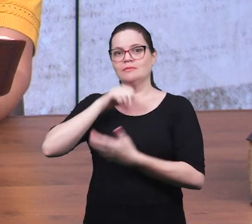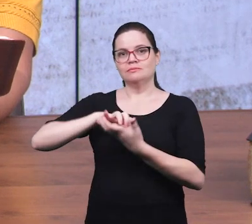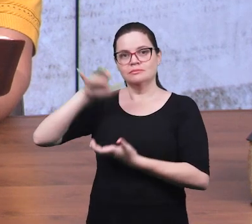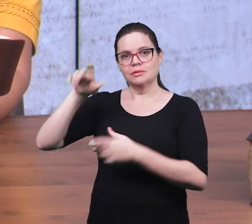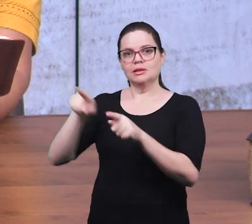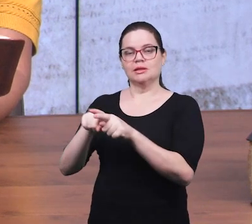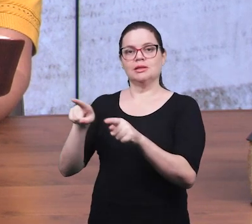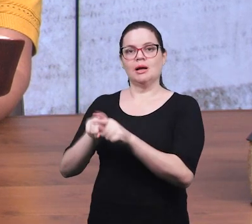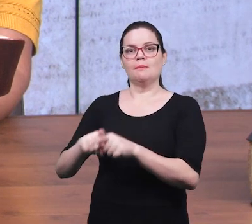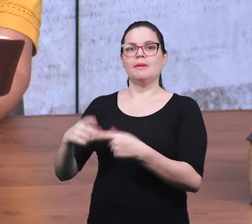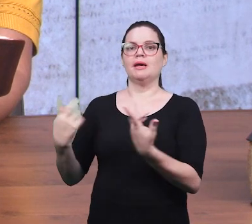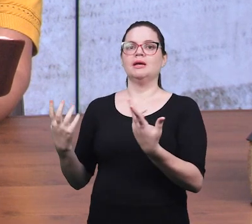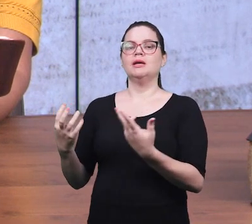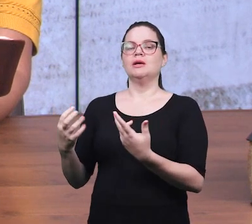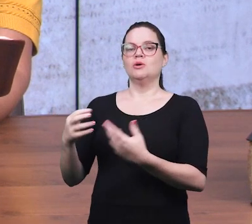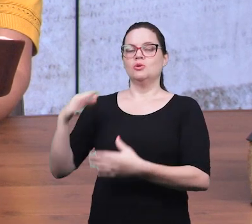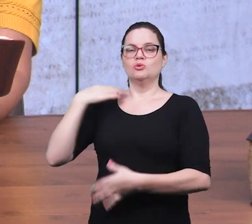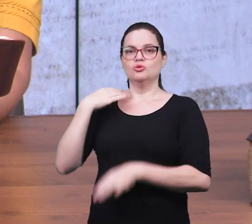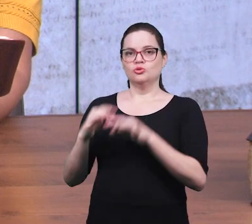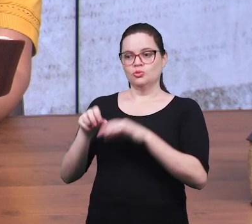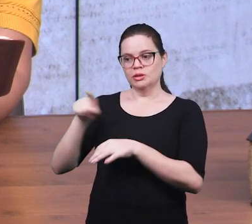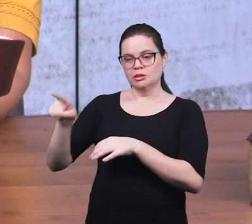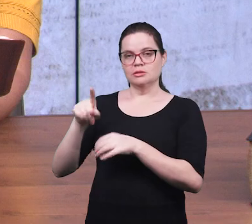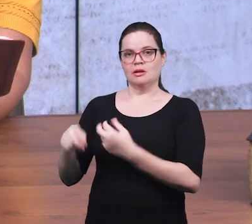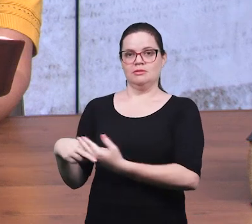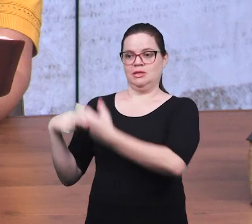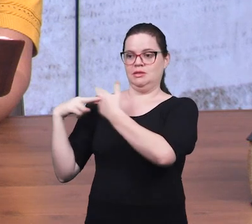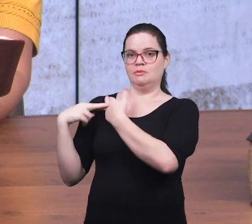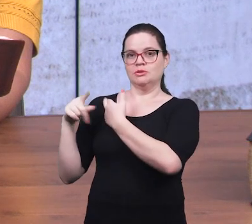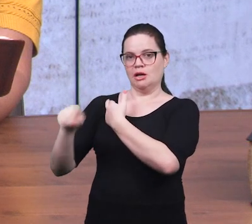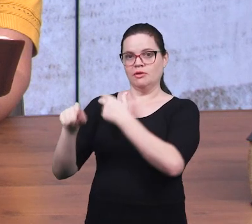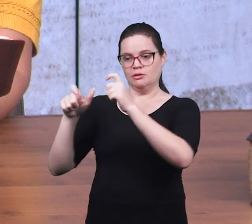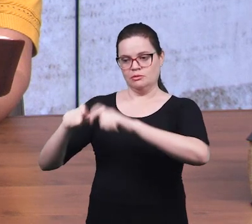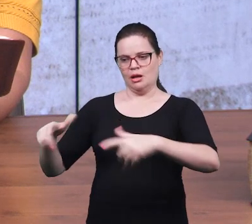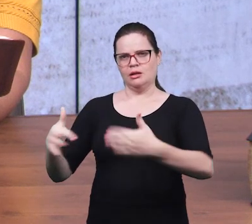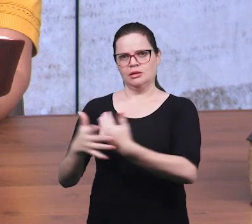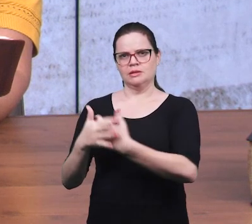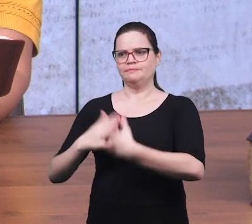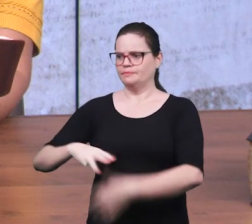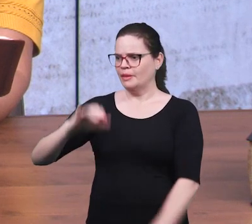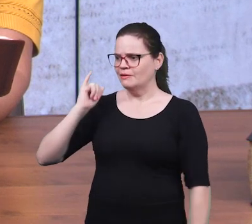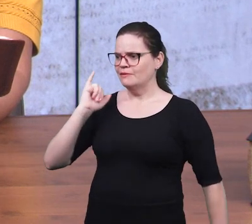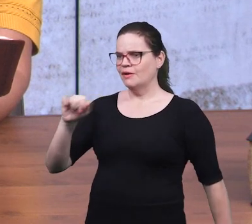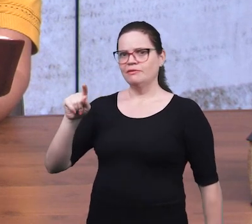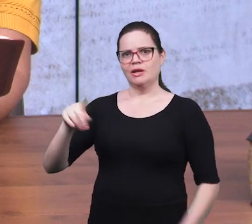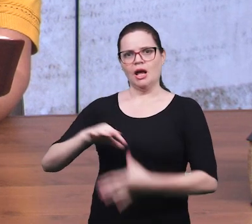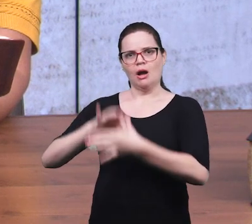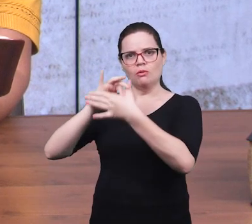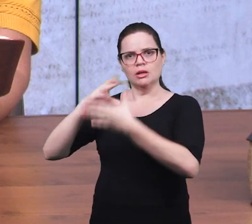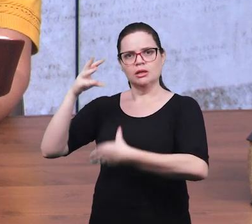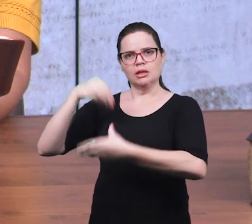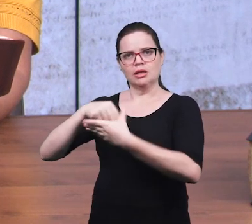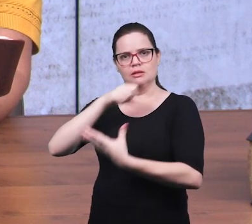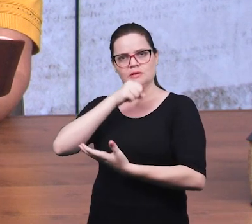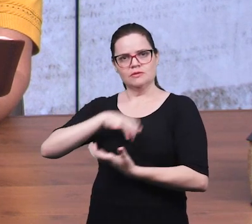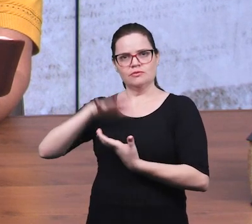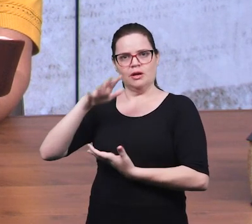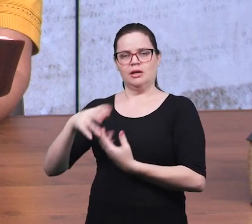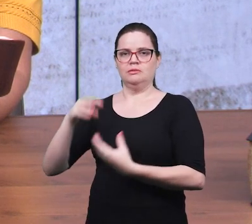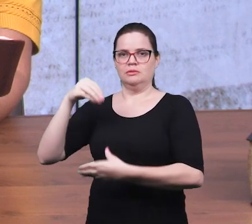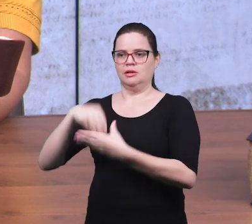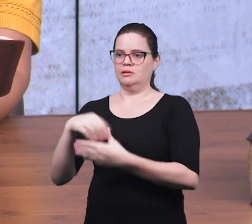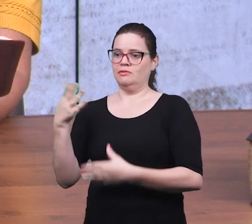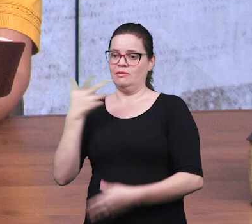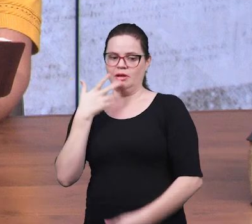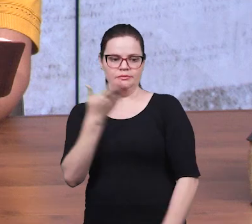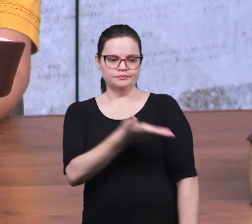sua cidade e à porta do seu lugar, e dirão aos anciãos da cidade: este